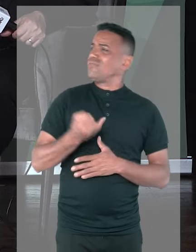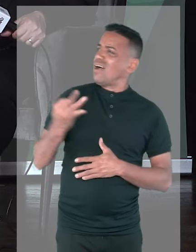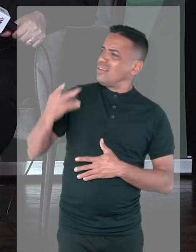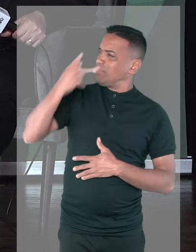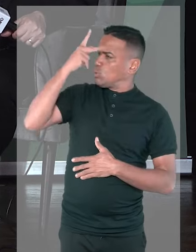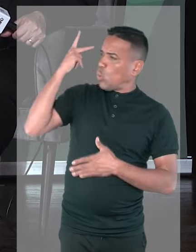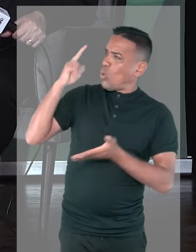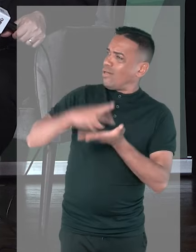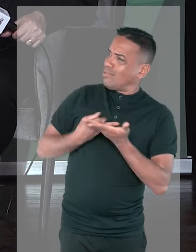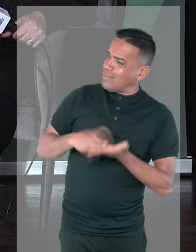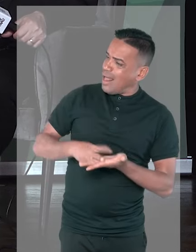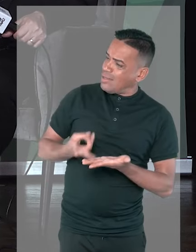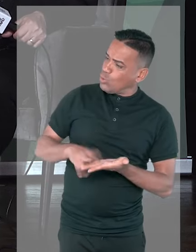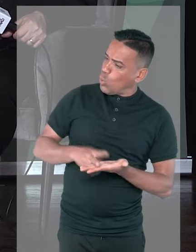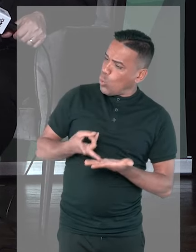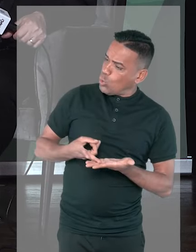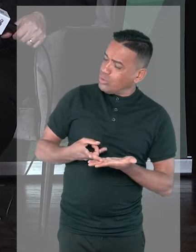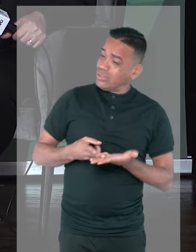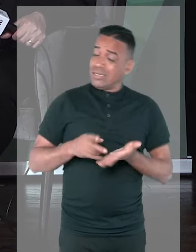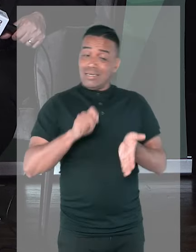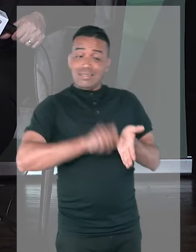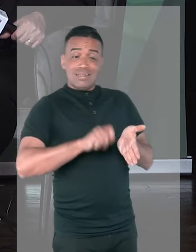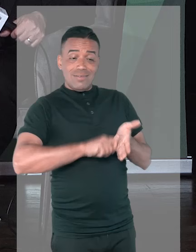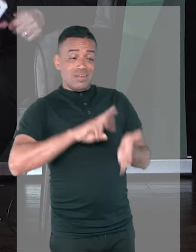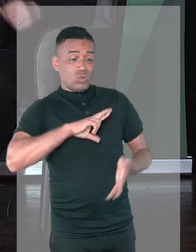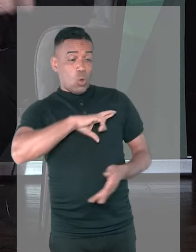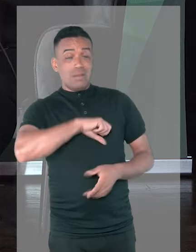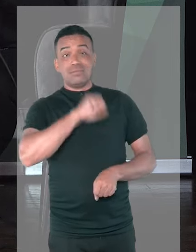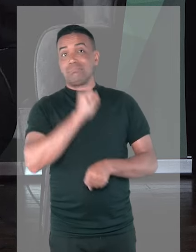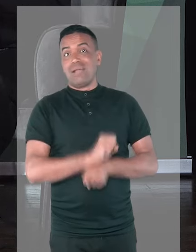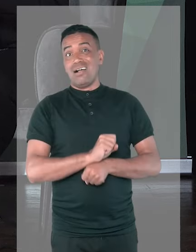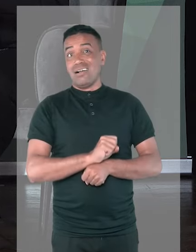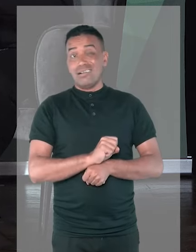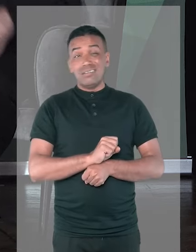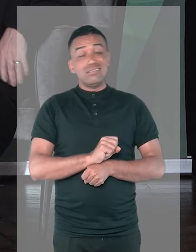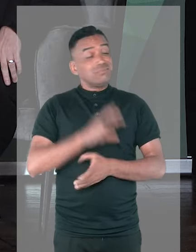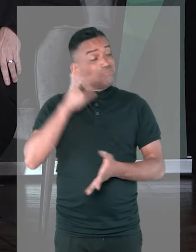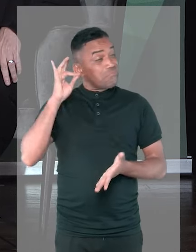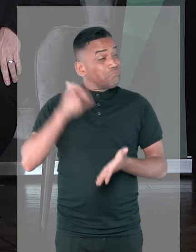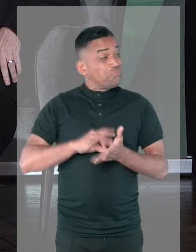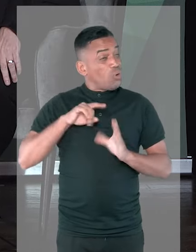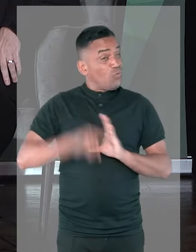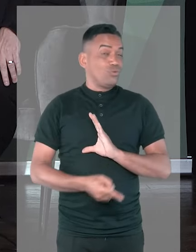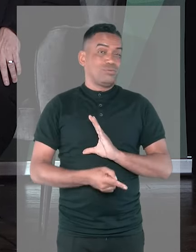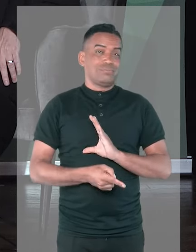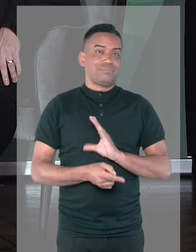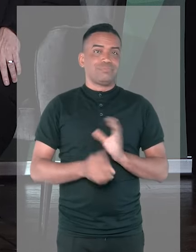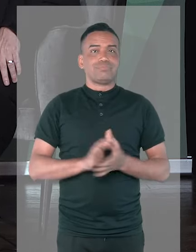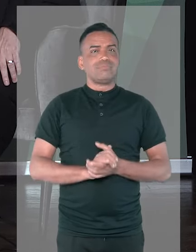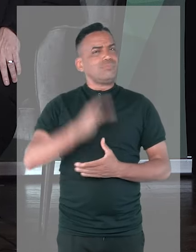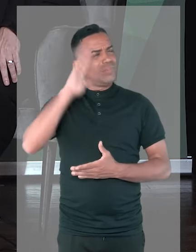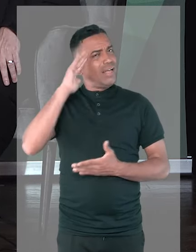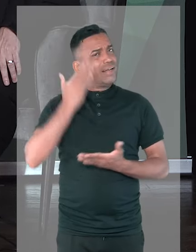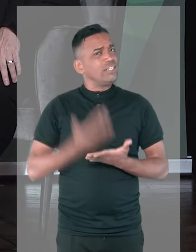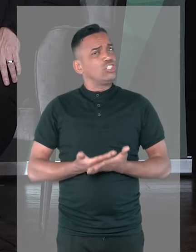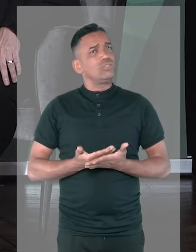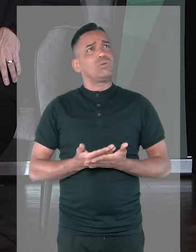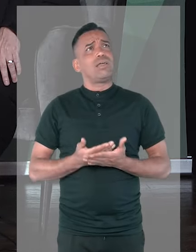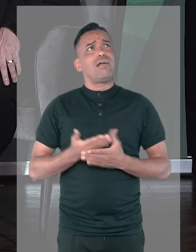traduzem, quando estão escrevendo romance, param radicalmente. Eles acreditam que esse tipo de